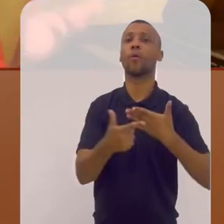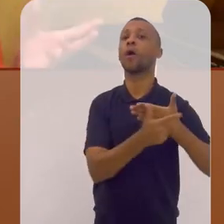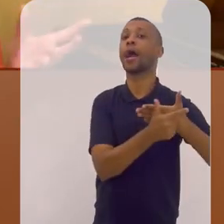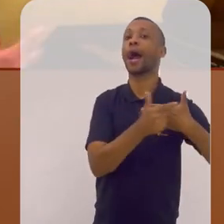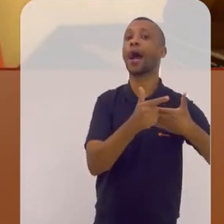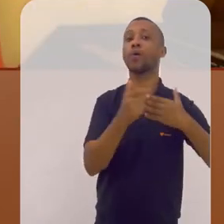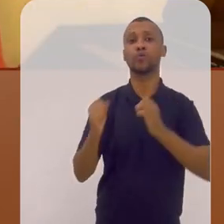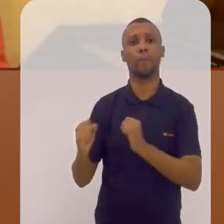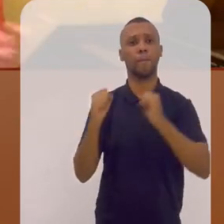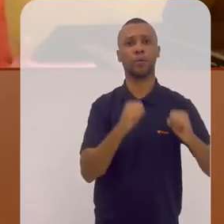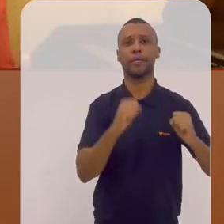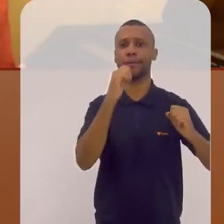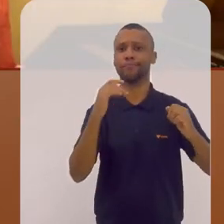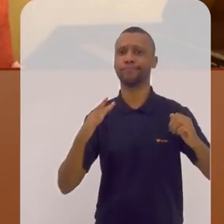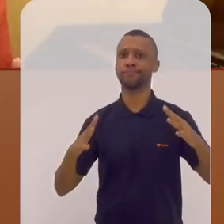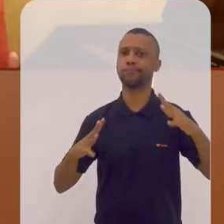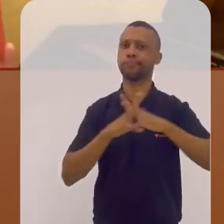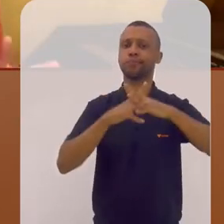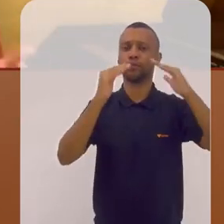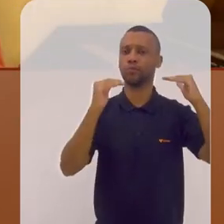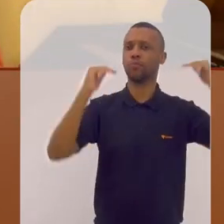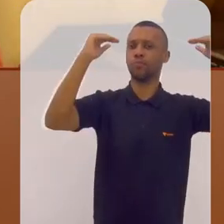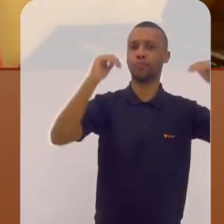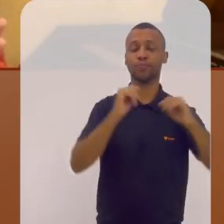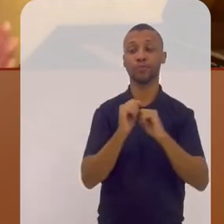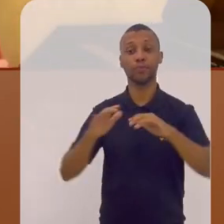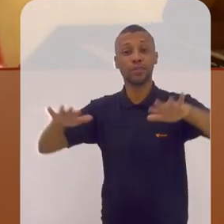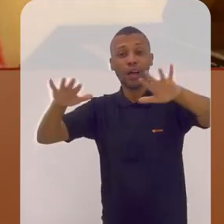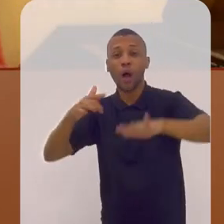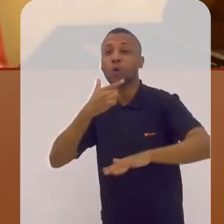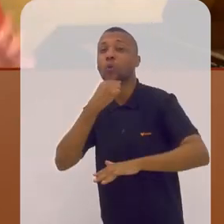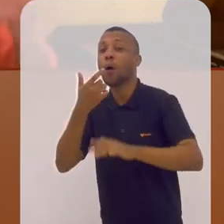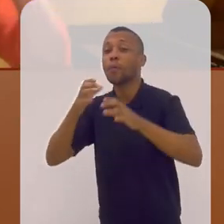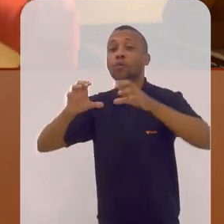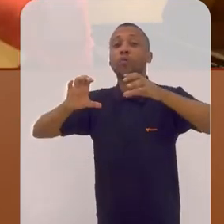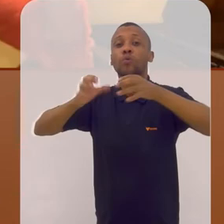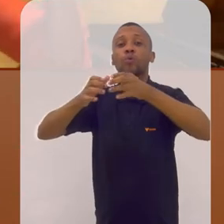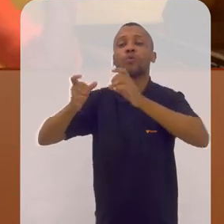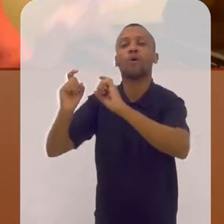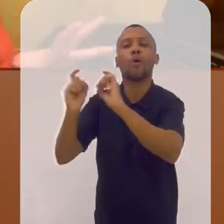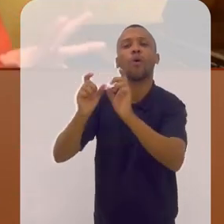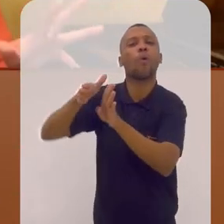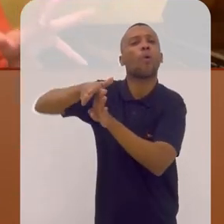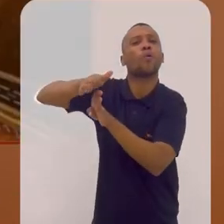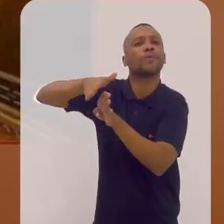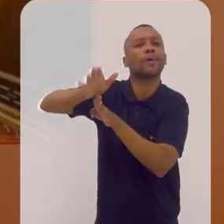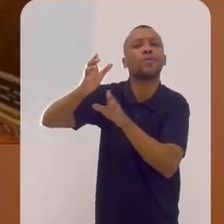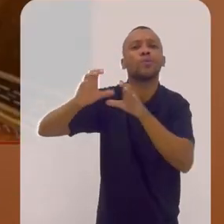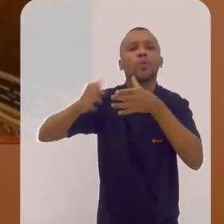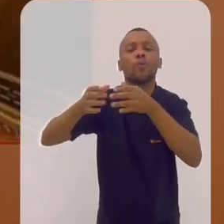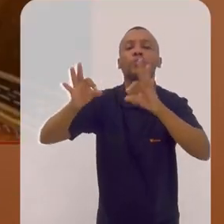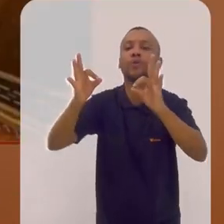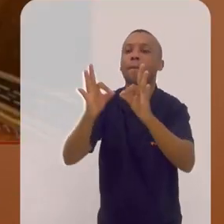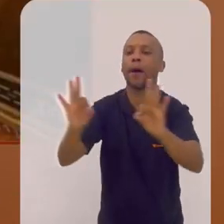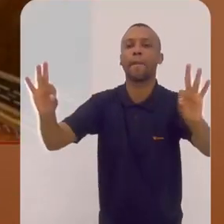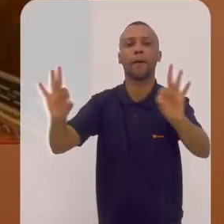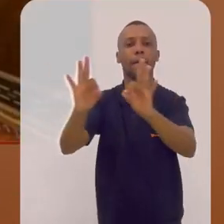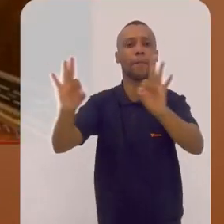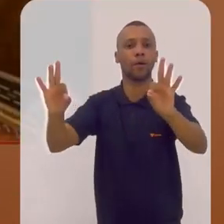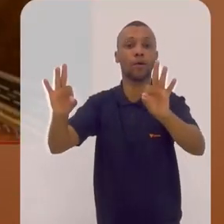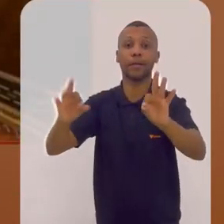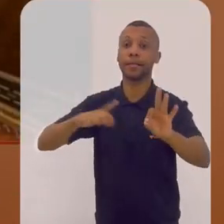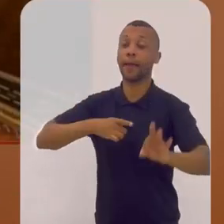são cargos de muito poder, e os homens em geral, os conselhos de orquestra, se você olhar, tem